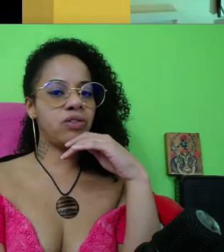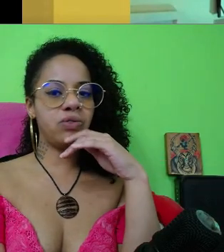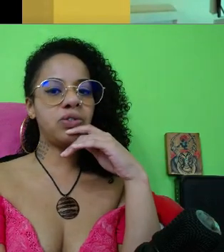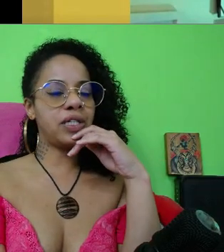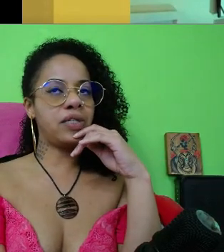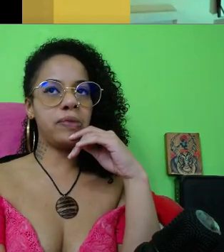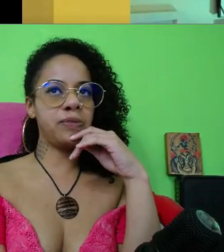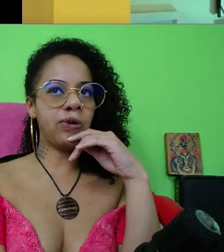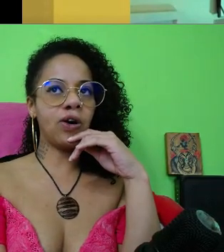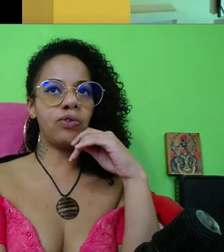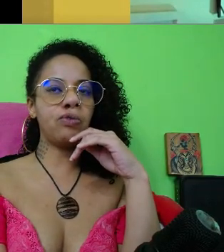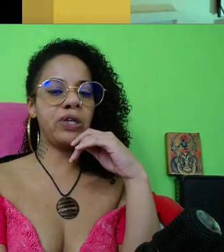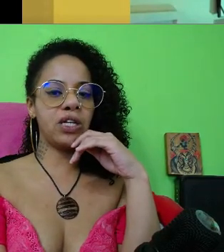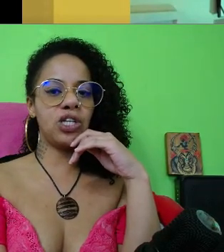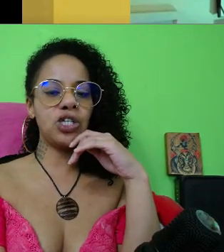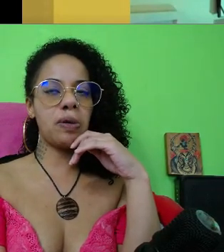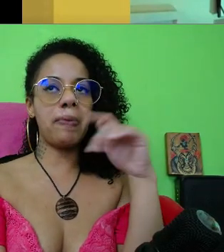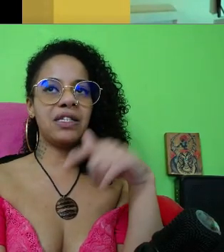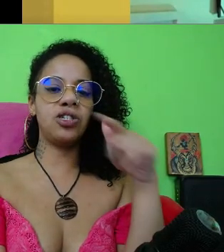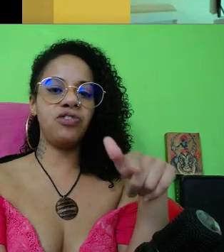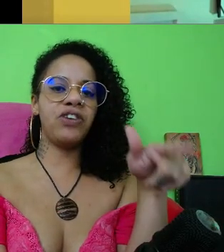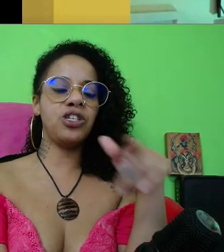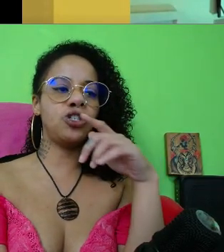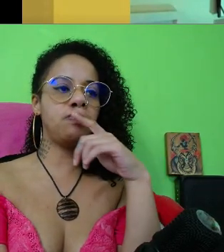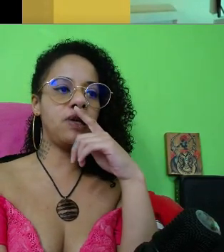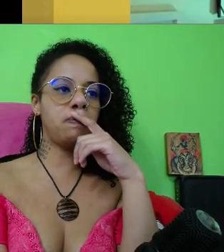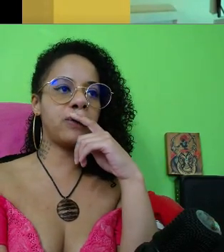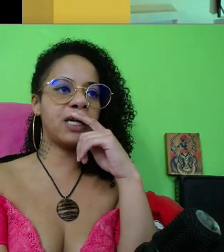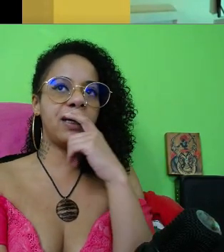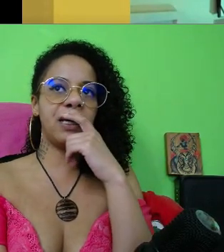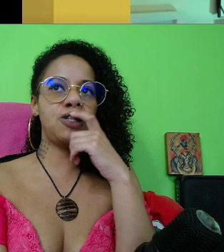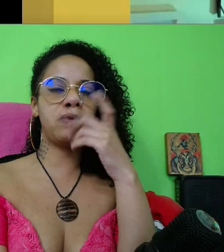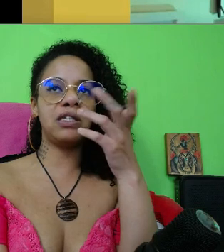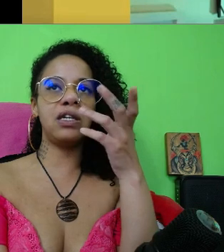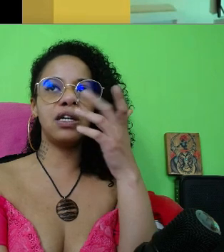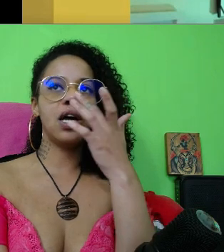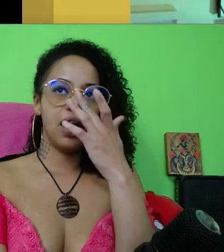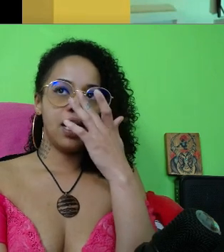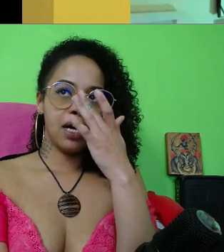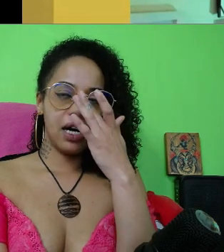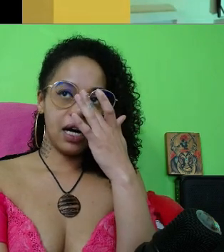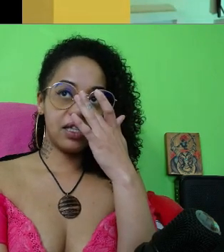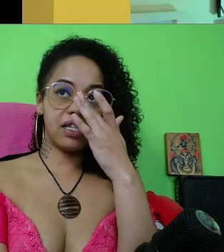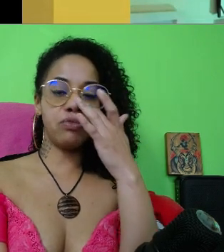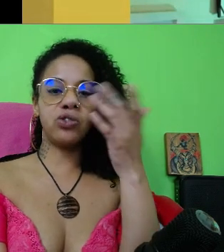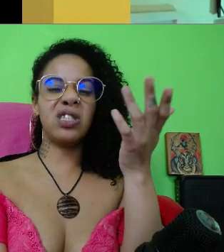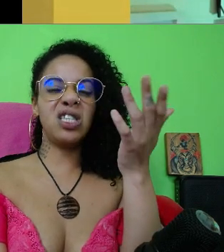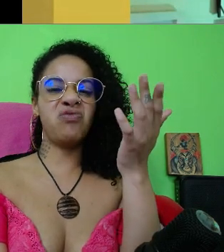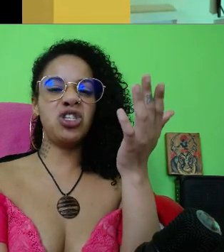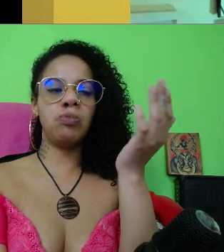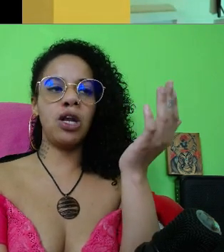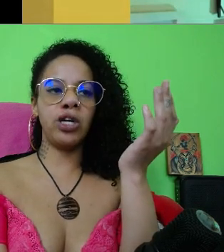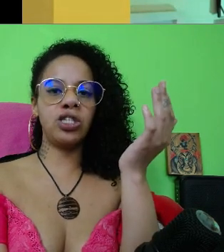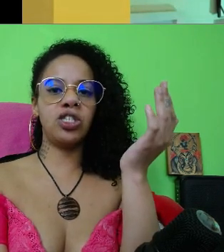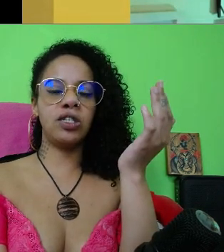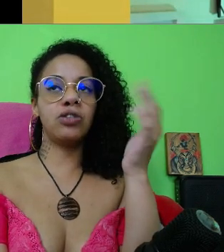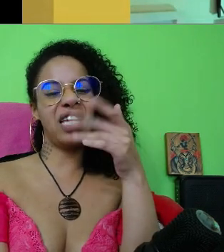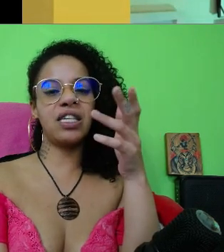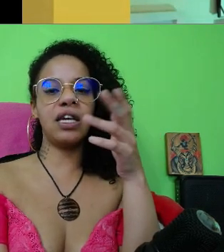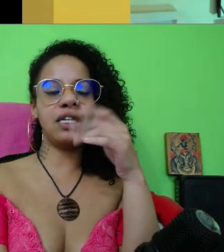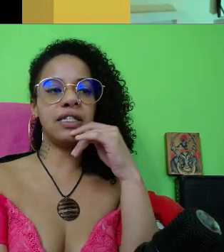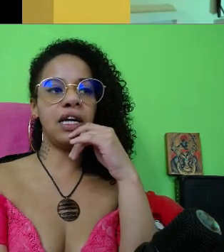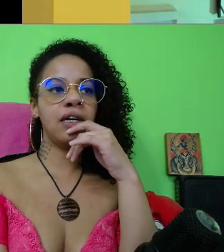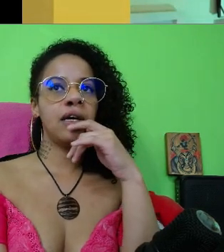É eu já não sou assim mesmo eu colo com muita gente que pensa diferente de mim porque tipo assim temos 220 milhões